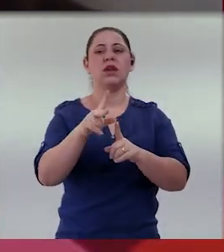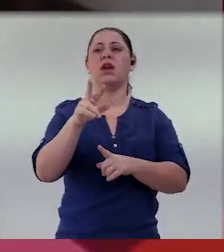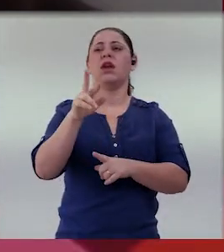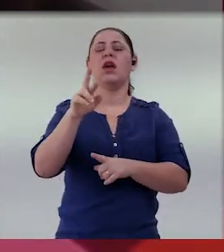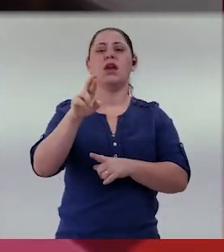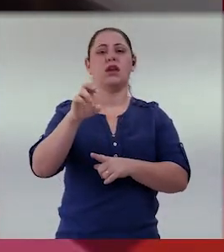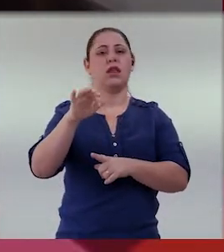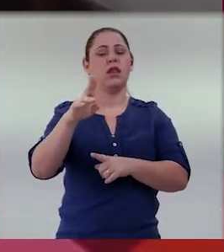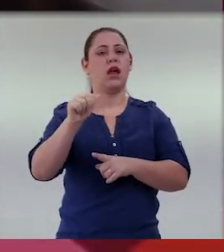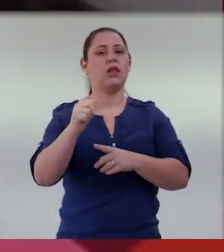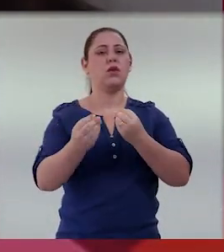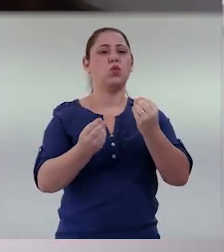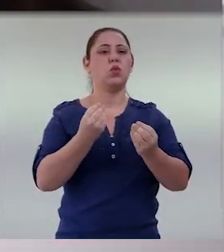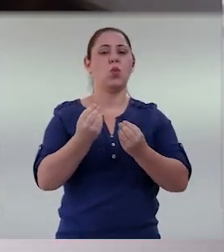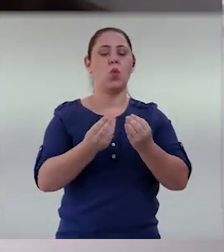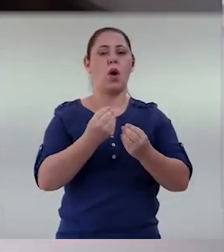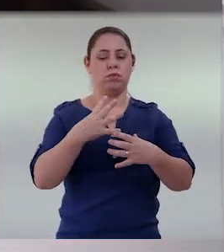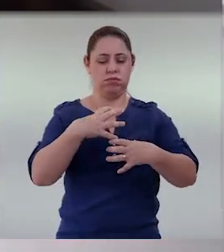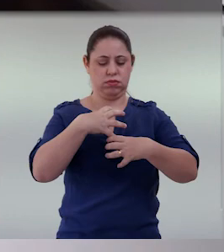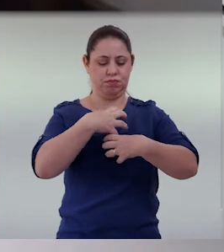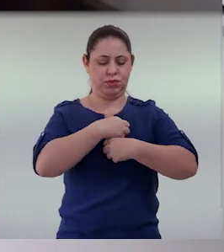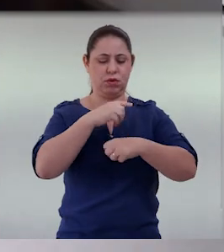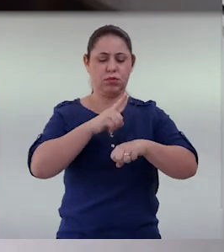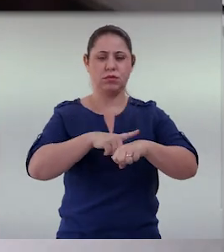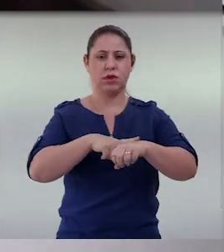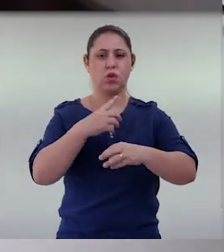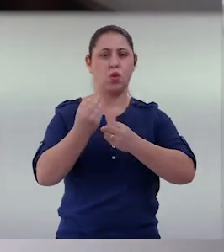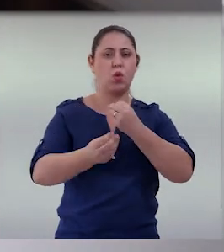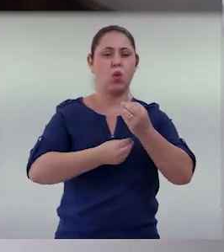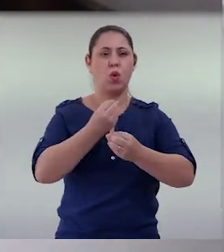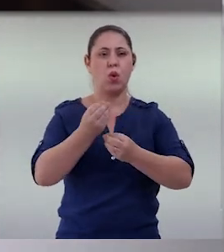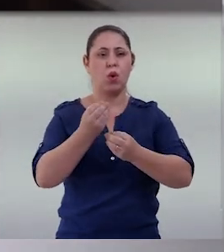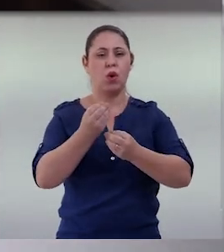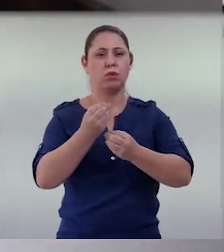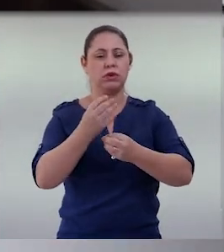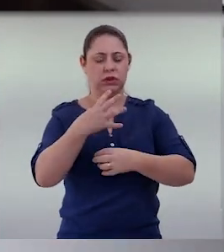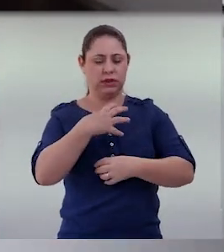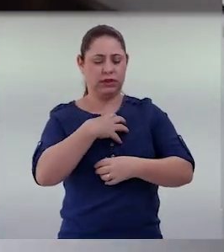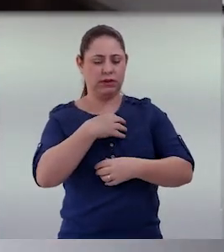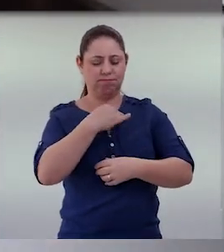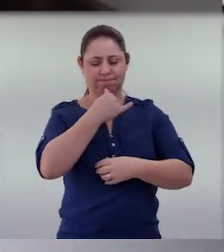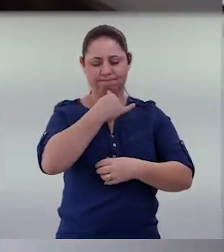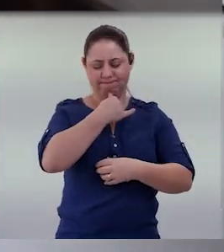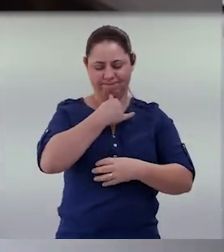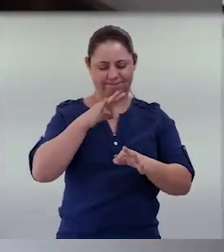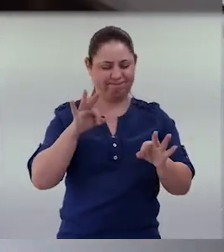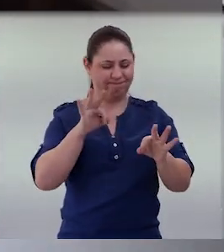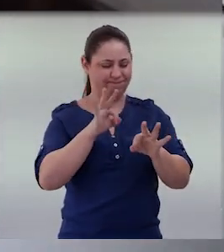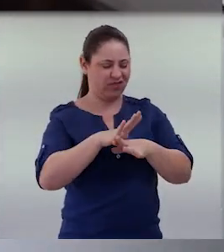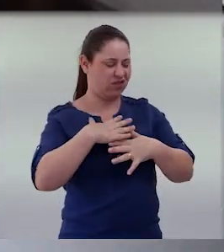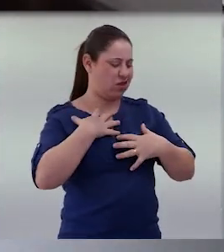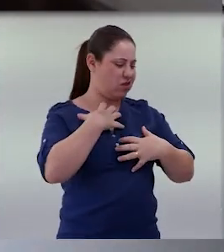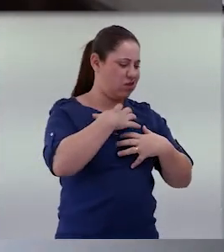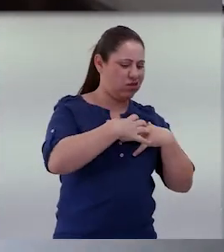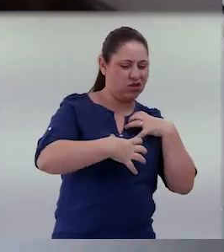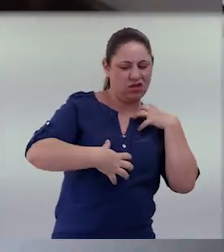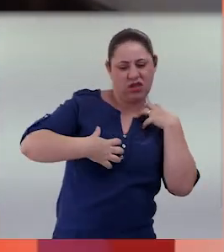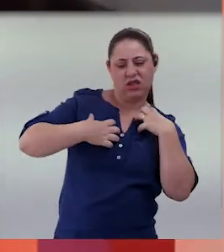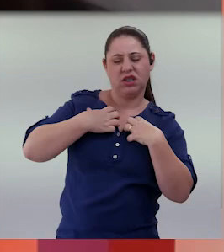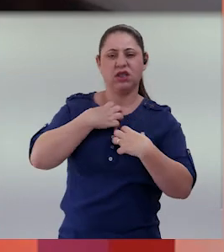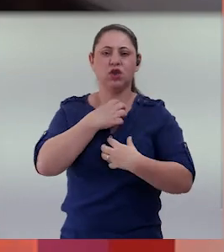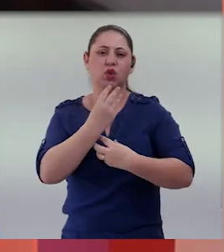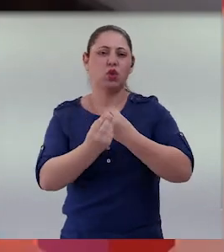as famílias. E, Renata, por exemplo, num quadro de depressão, como driblar sintomas de